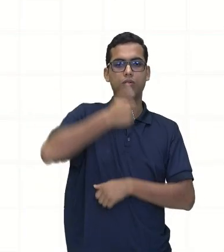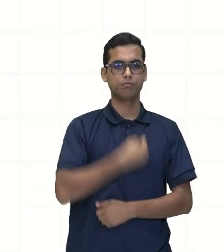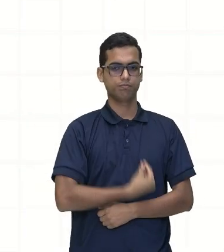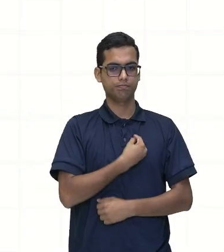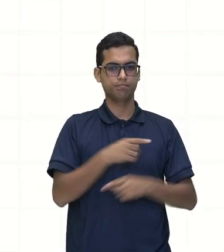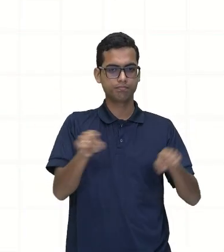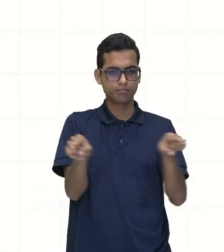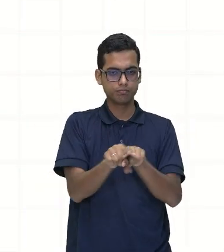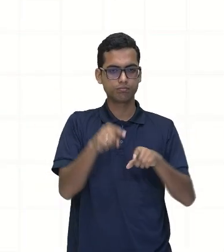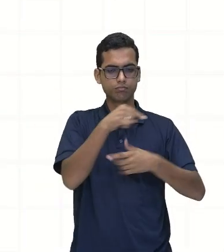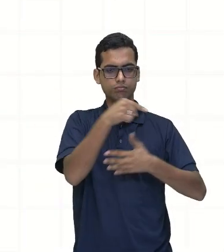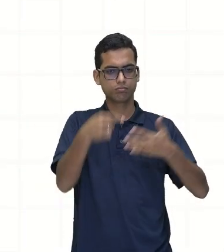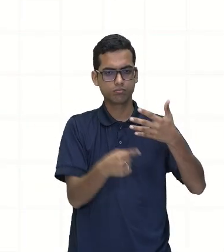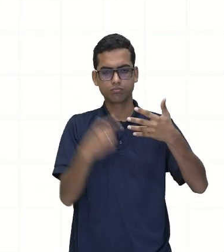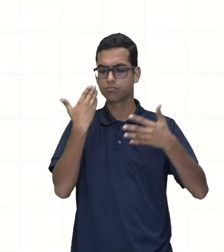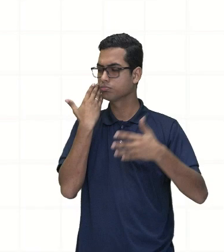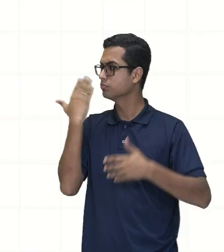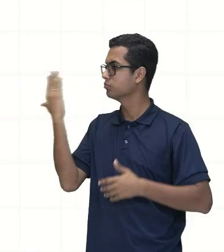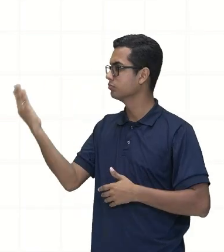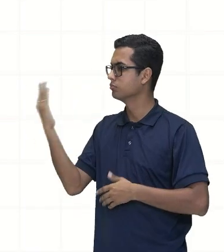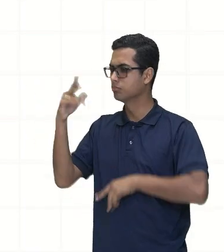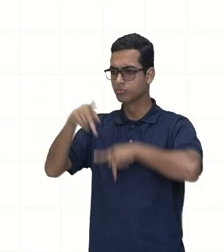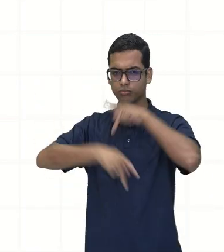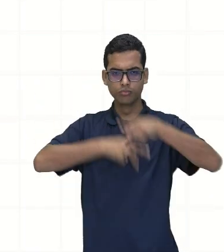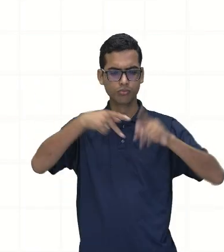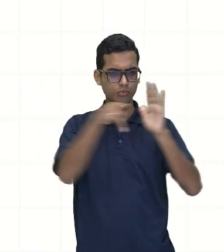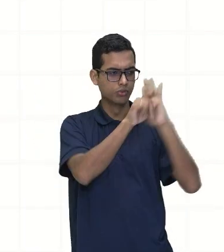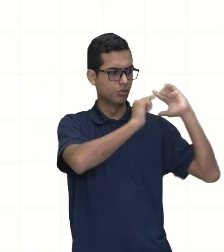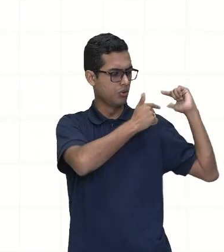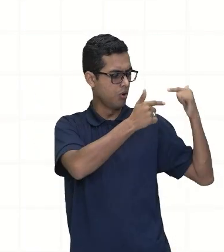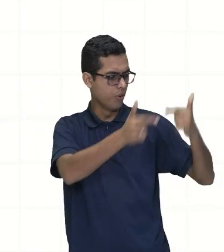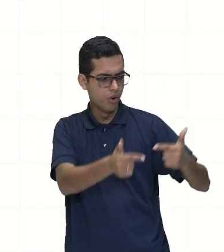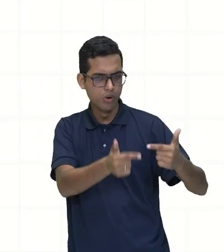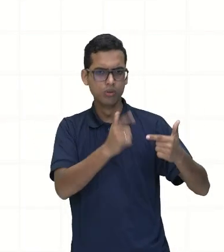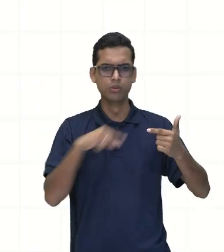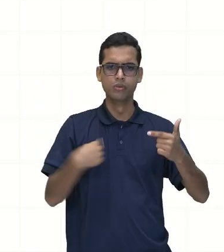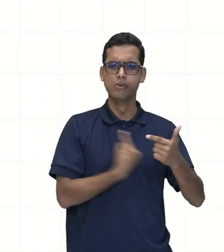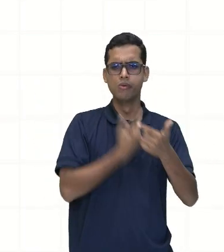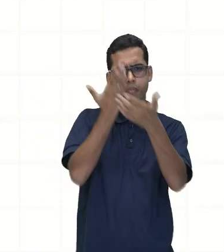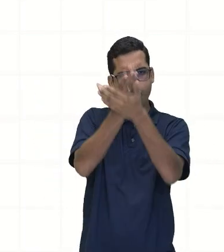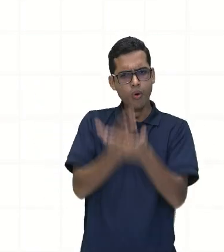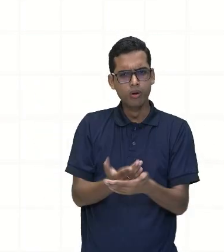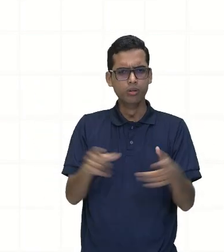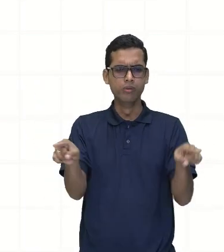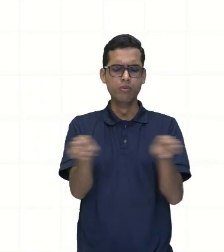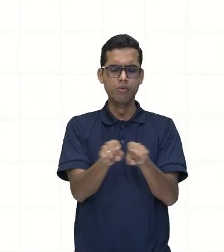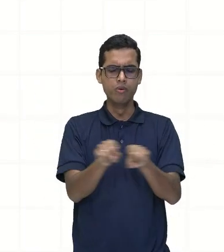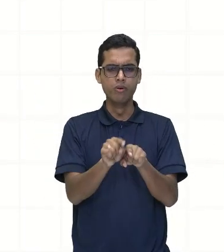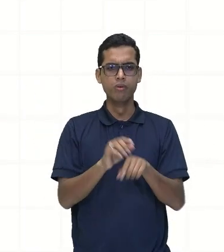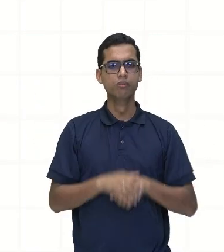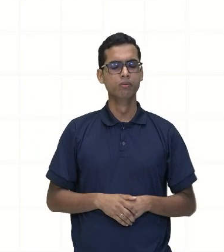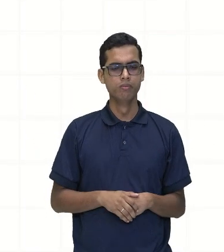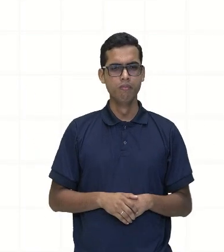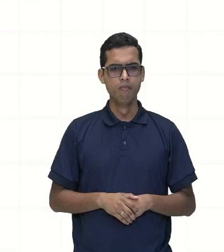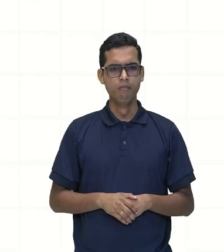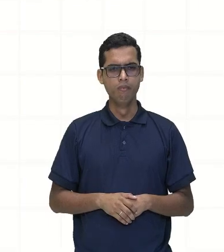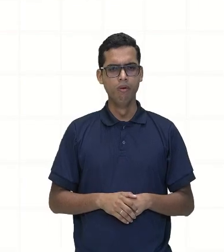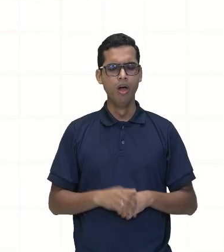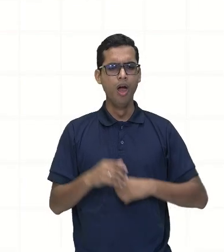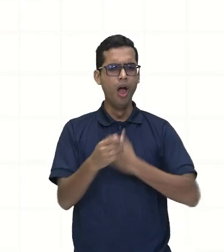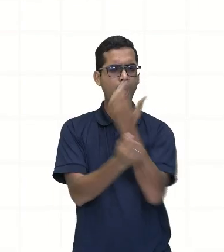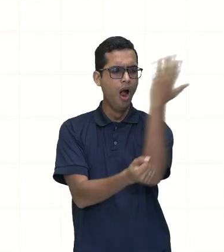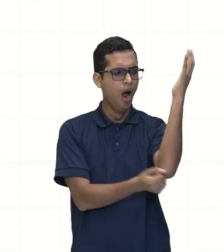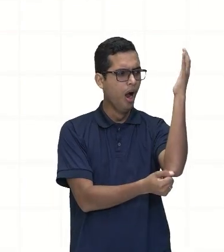são essas outras populações tradicionais, né, que a gente observa, certo? Com a extração